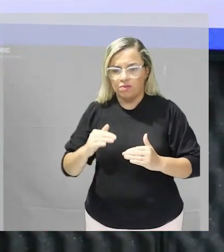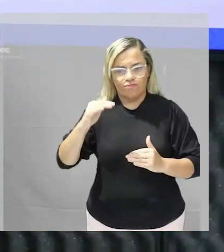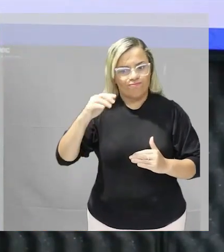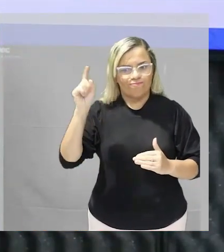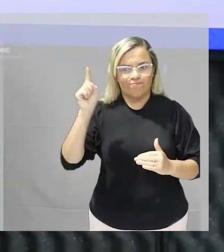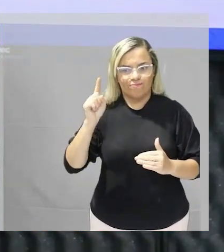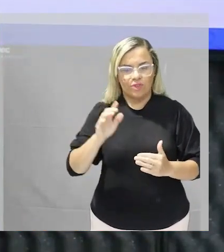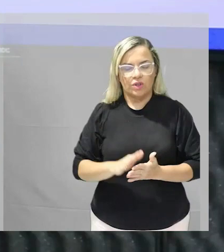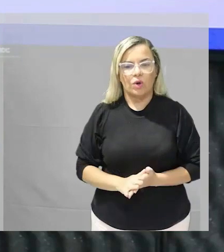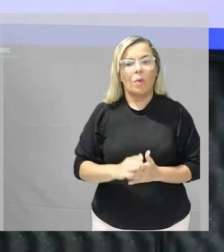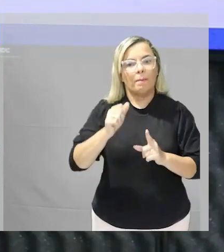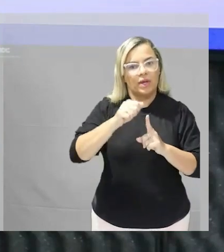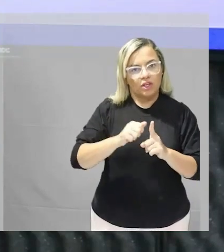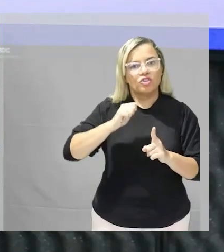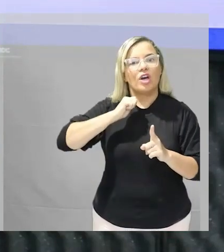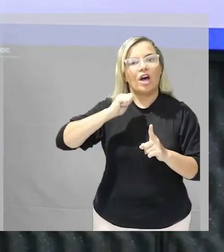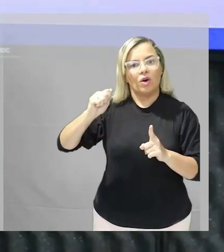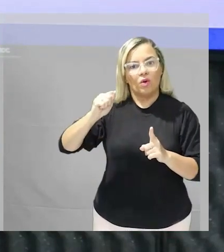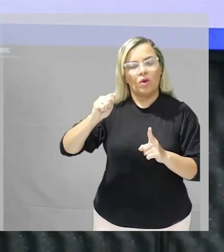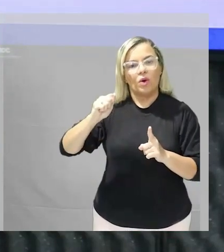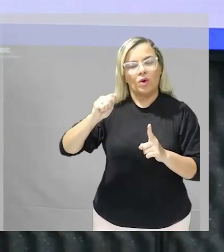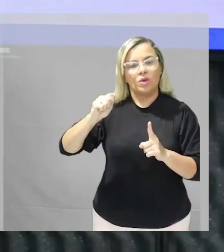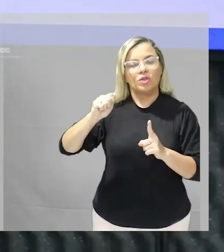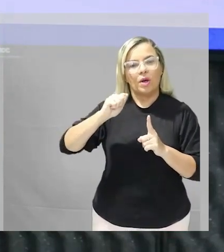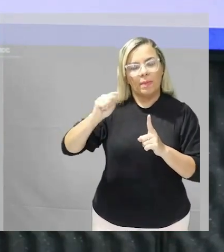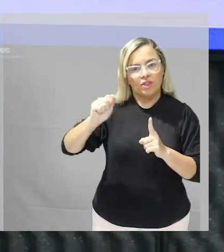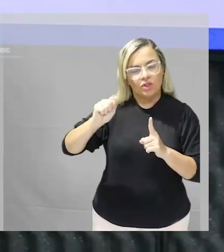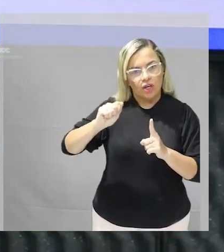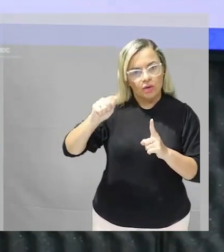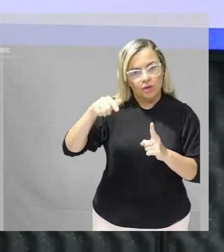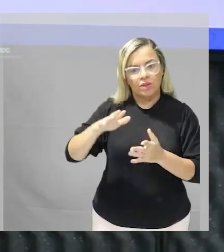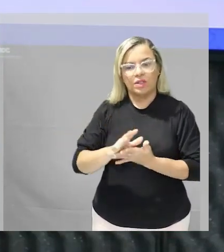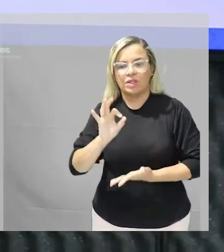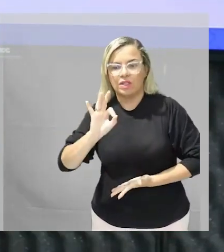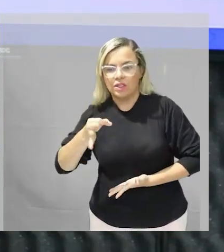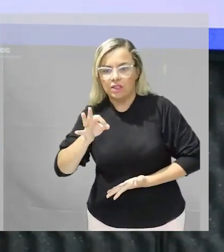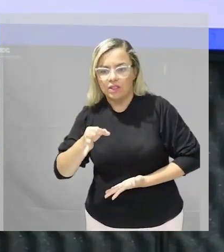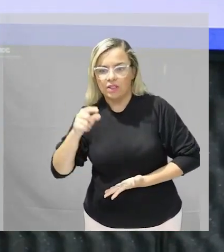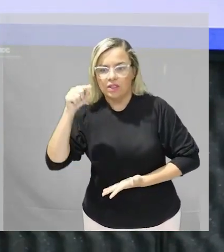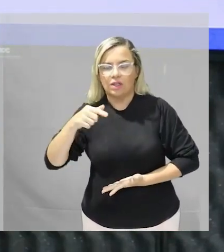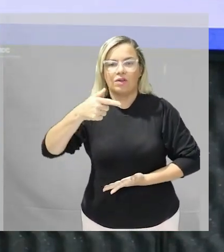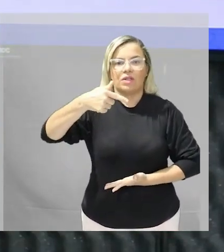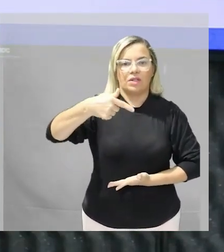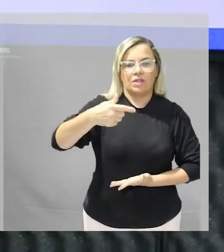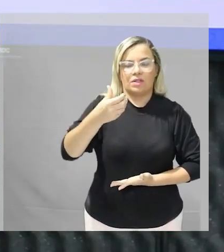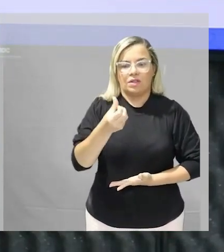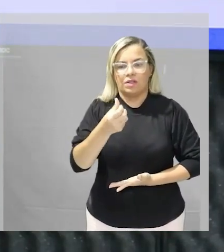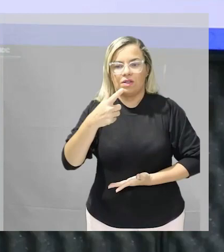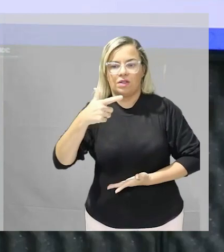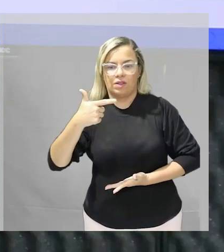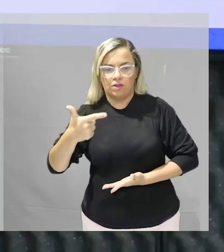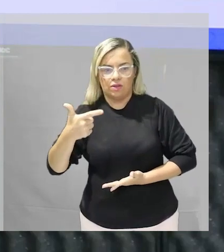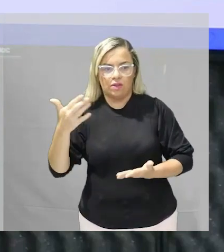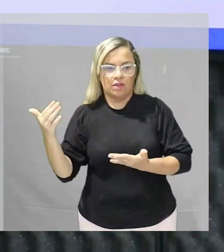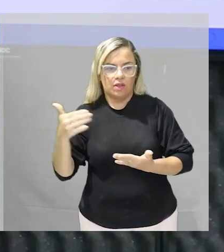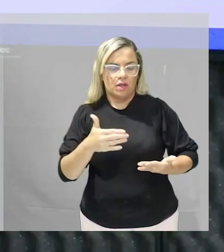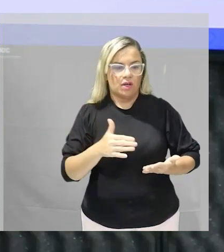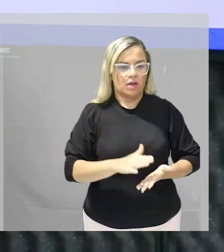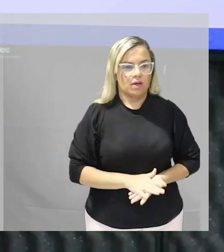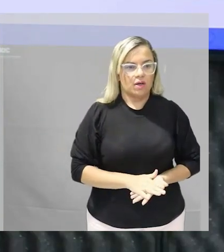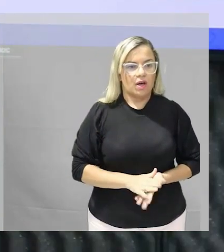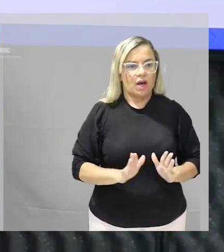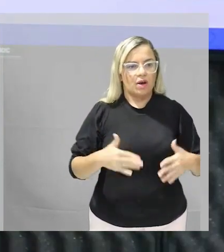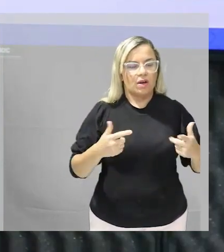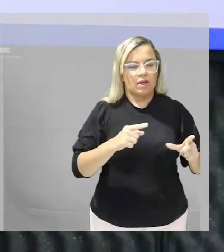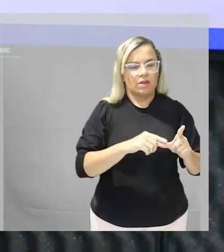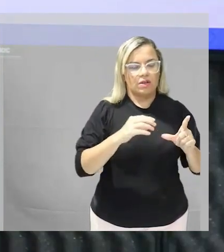letra c o mês de menor consumo foi junho ora Claro que não tá